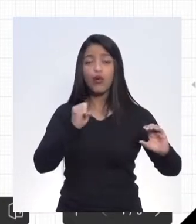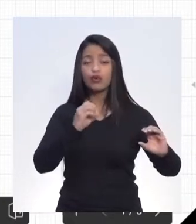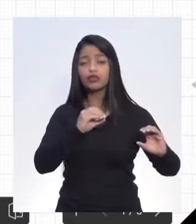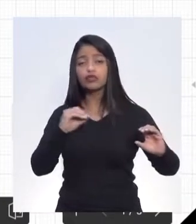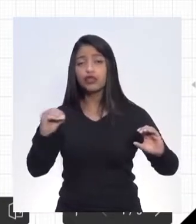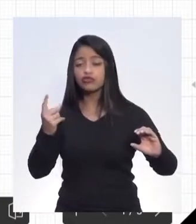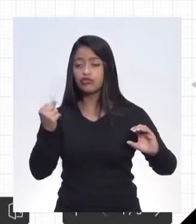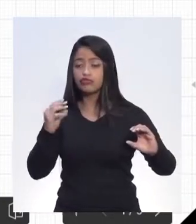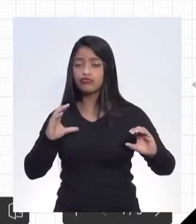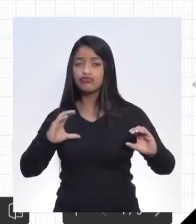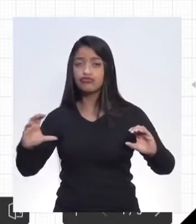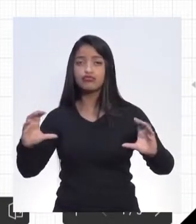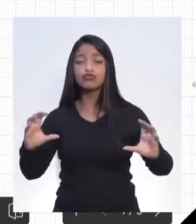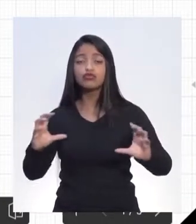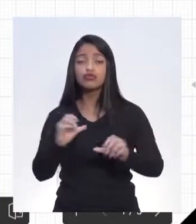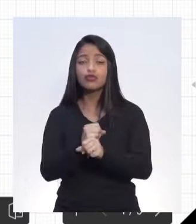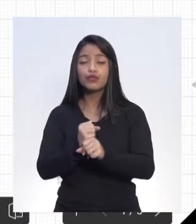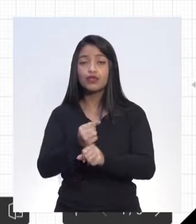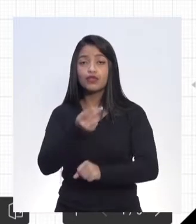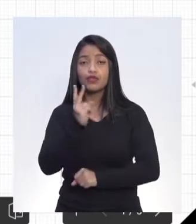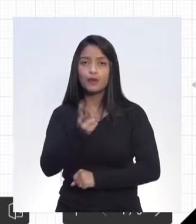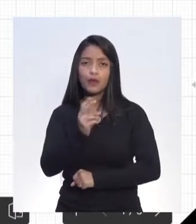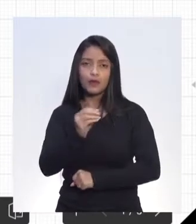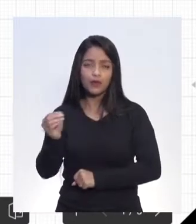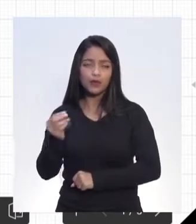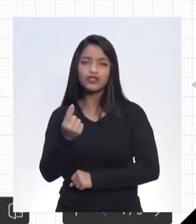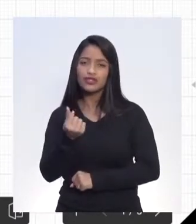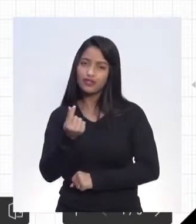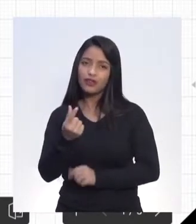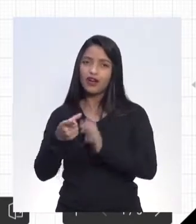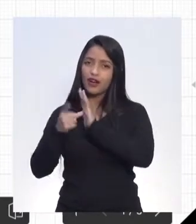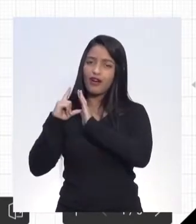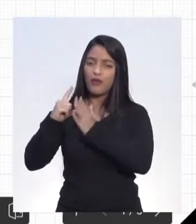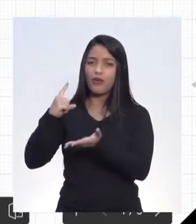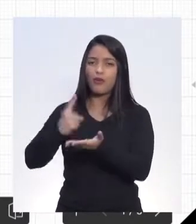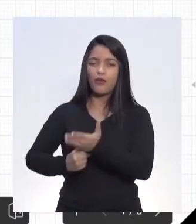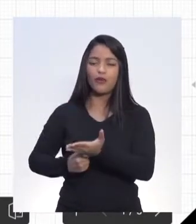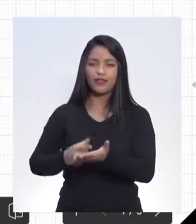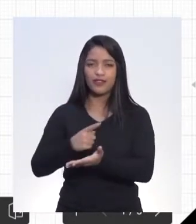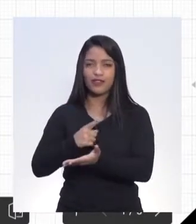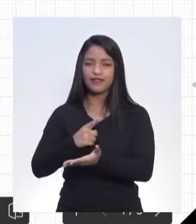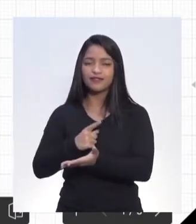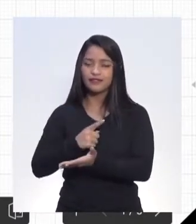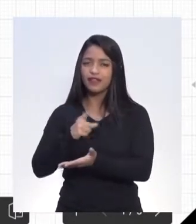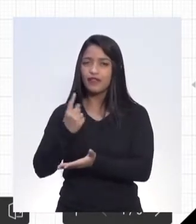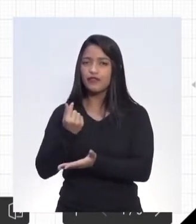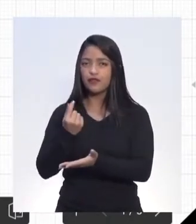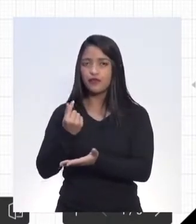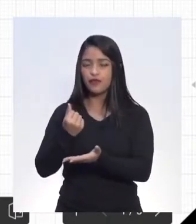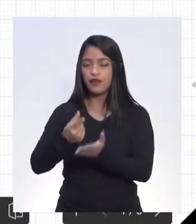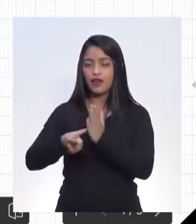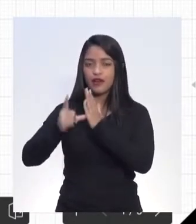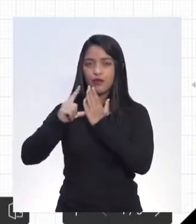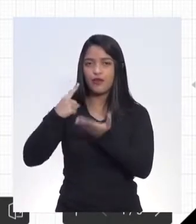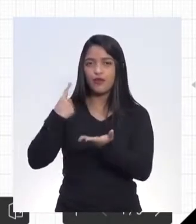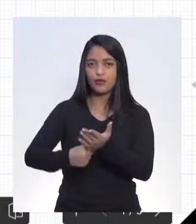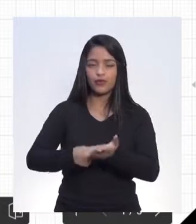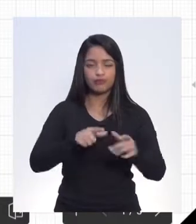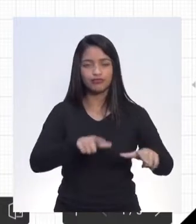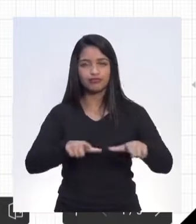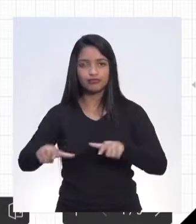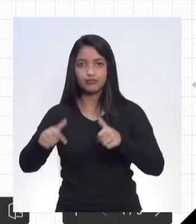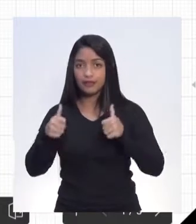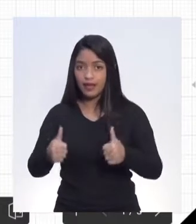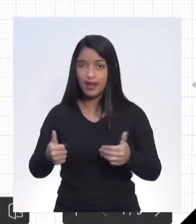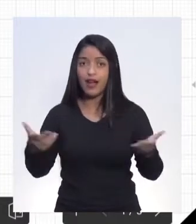chegar ali nos R$2.000 que foi acordado, né? Que foi o valor acordado para assentar o piso. Tudo bem?